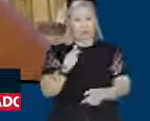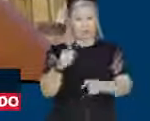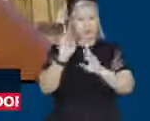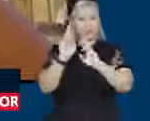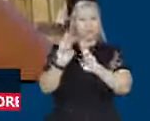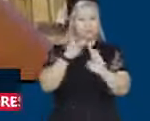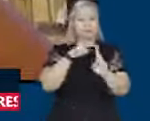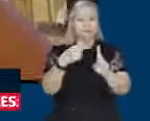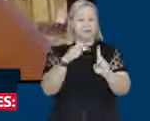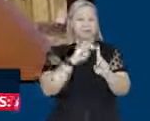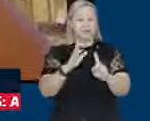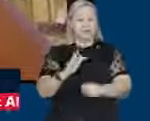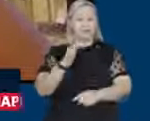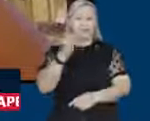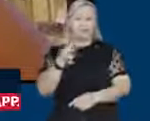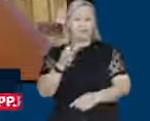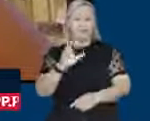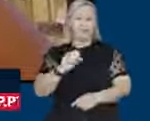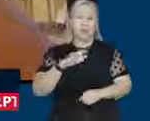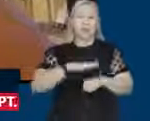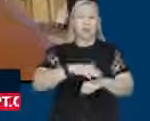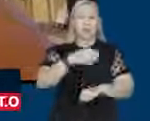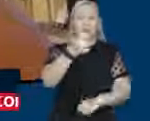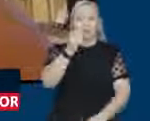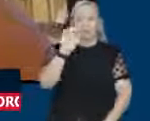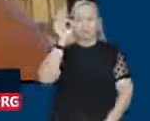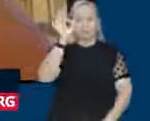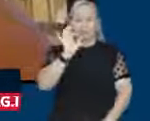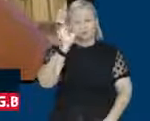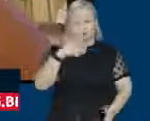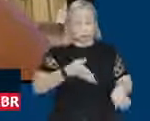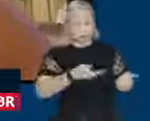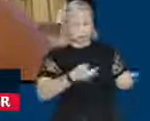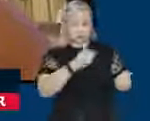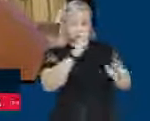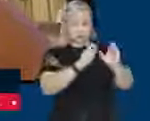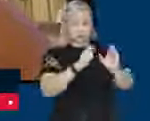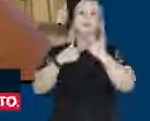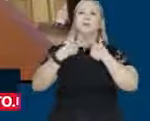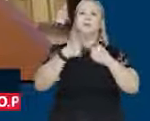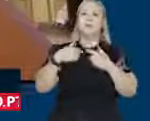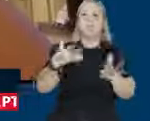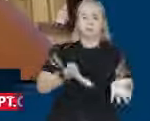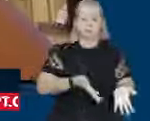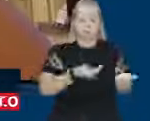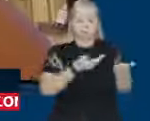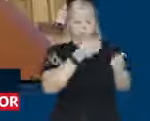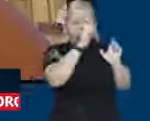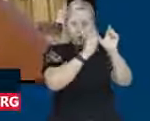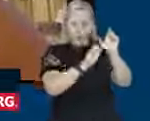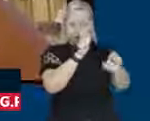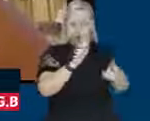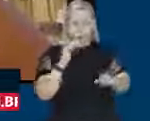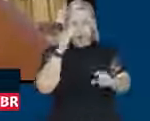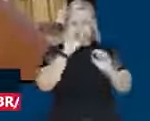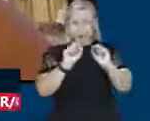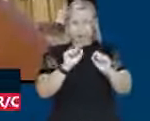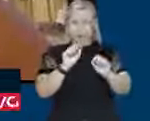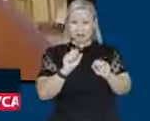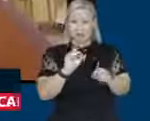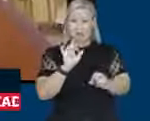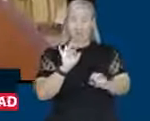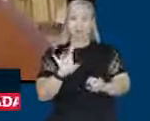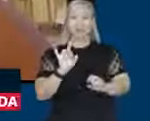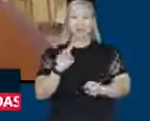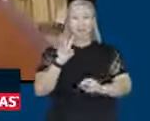de futuro, onde mais de 60% dos jovens brasileiros hoje pensam em sair do país. Bolsonaro só vê as juventudes como mão de